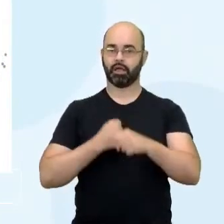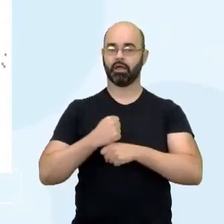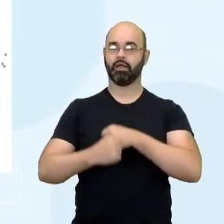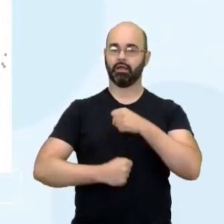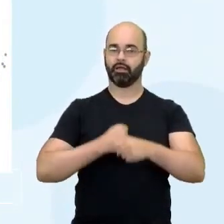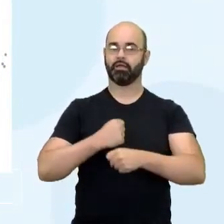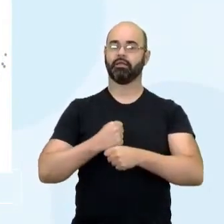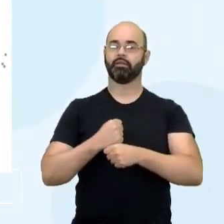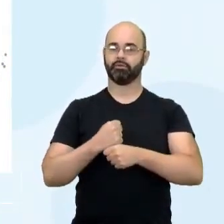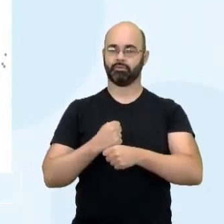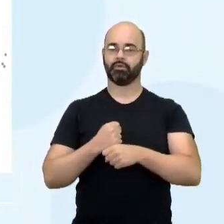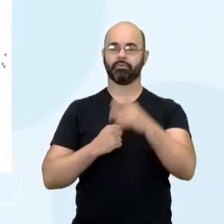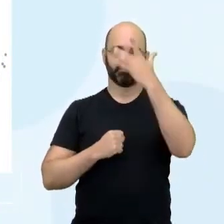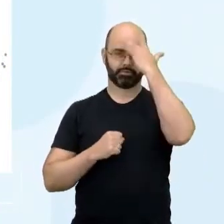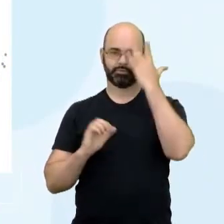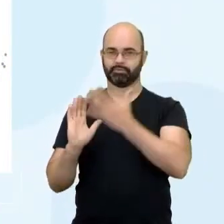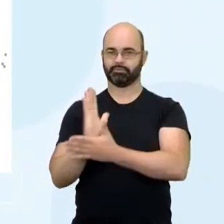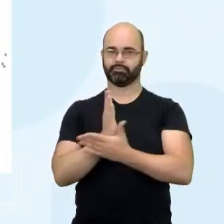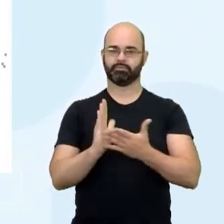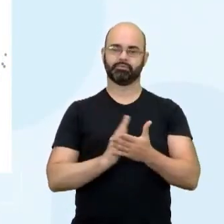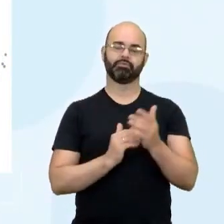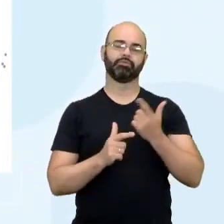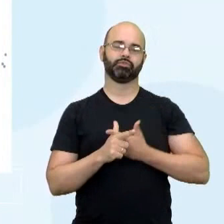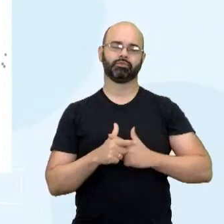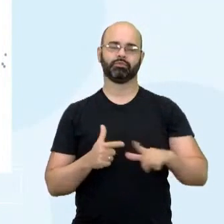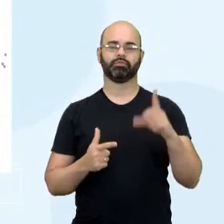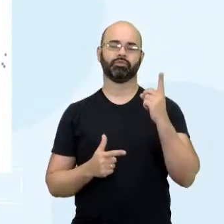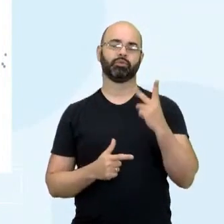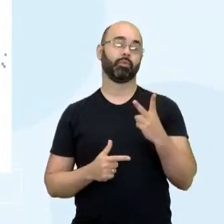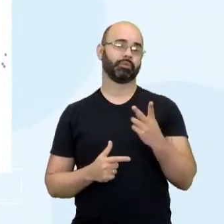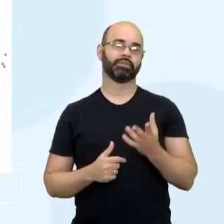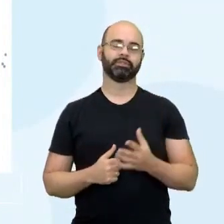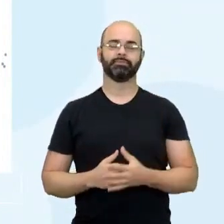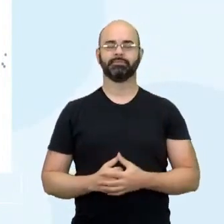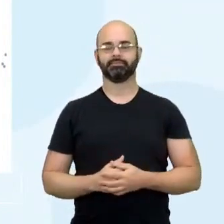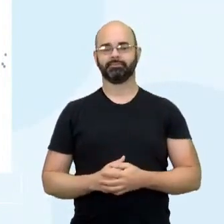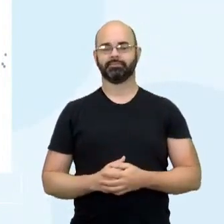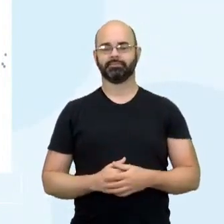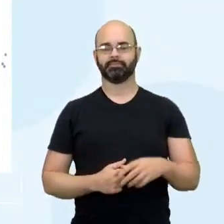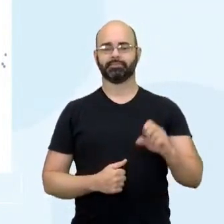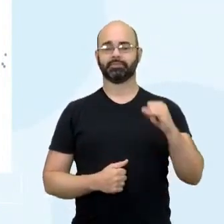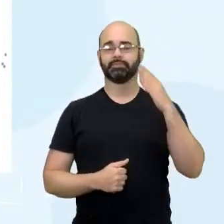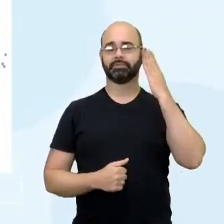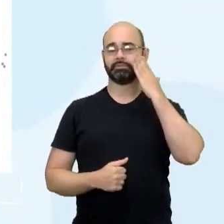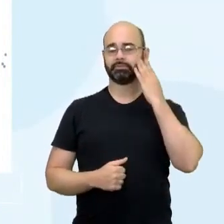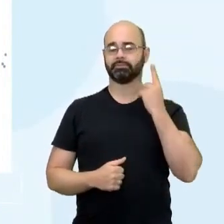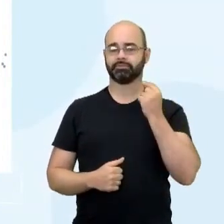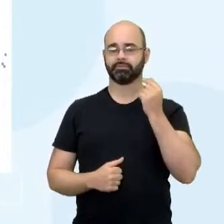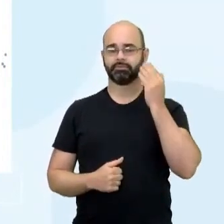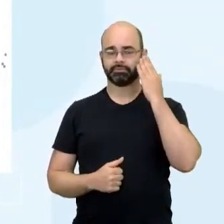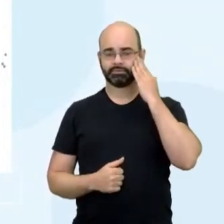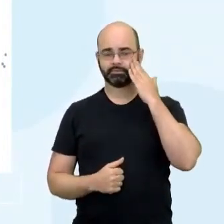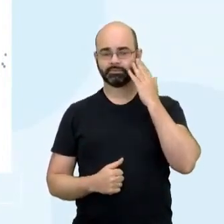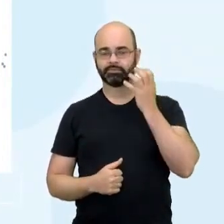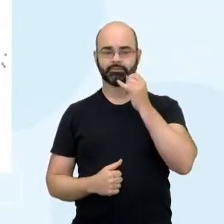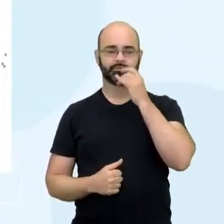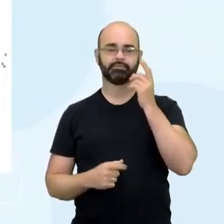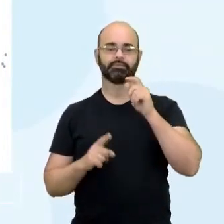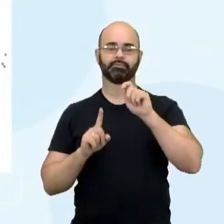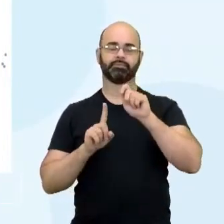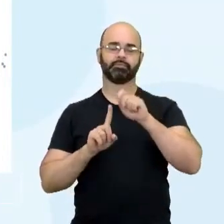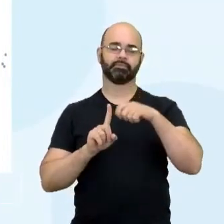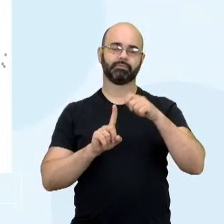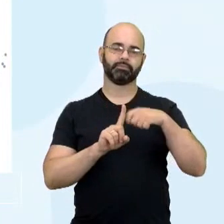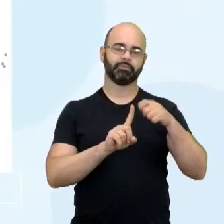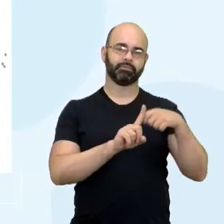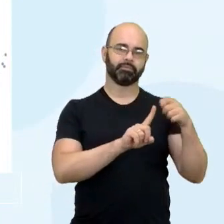Então é uma divisão aí, depois divide por 12, aí você, né, quer saber o valor mais ou menos aí mensal, né, aí vê quanto